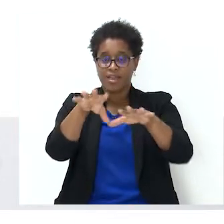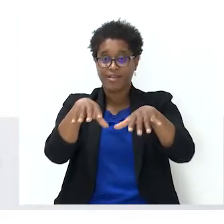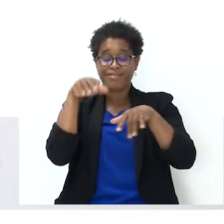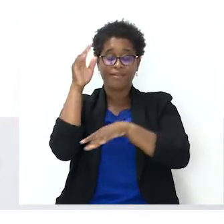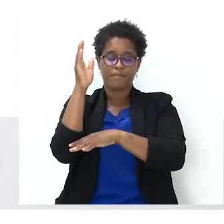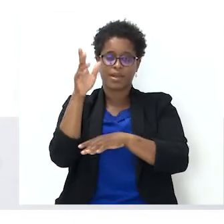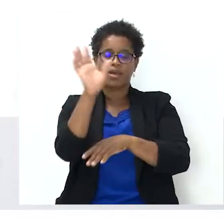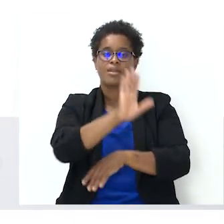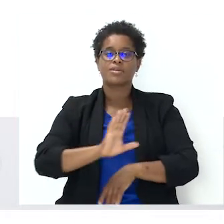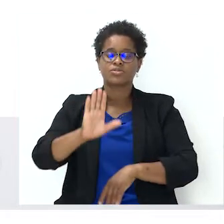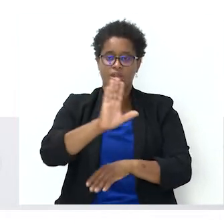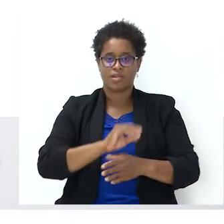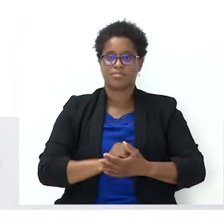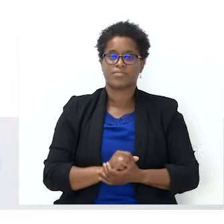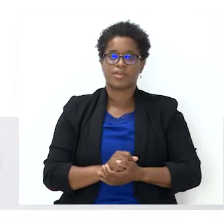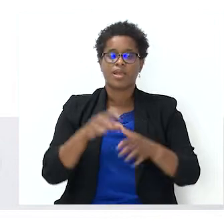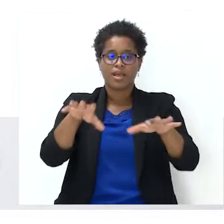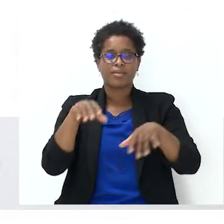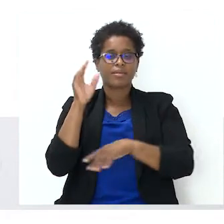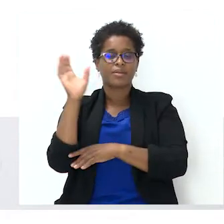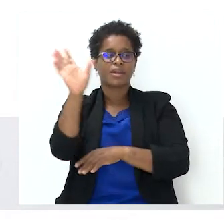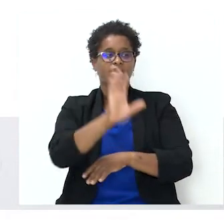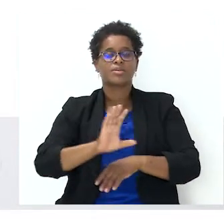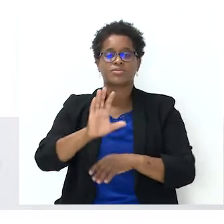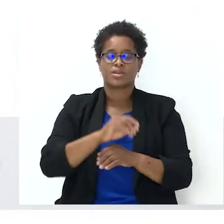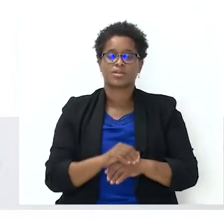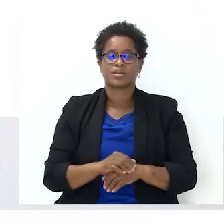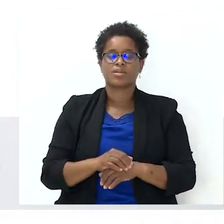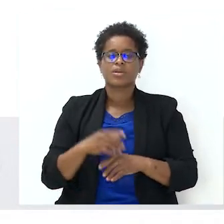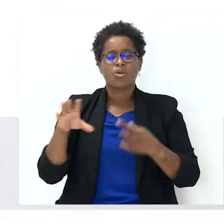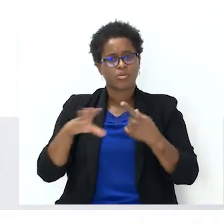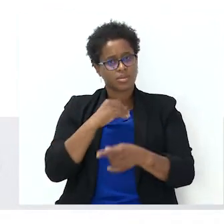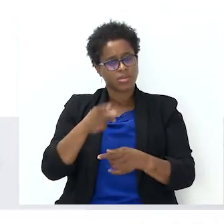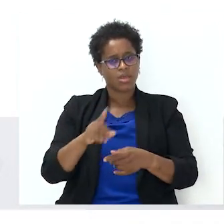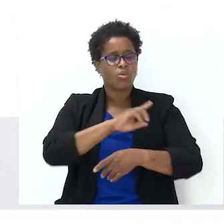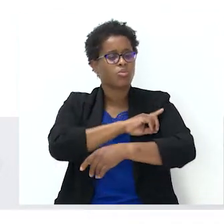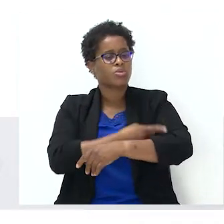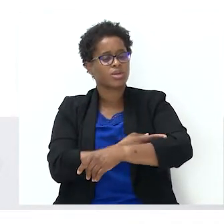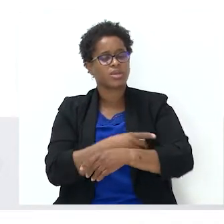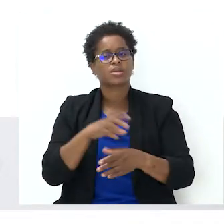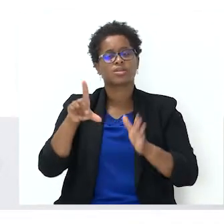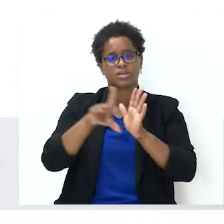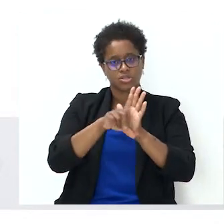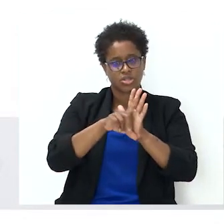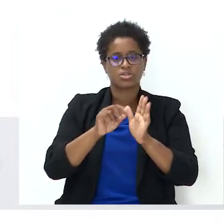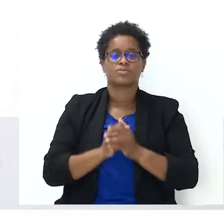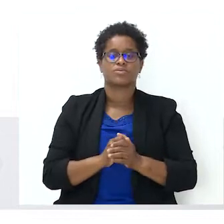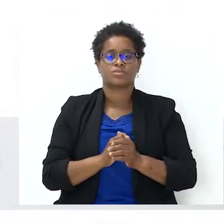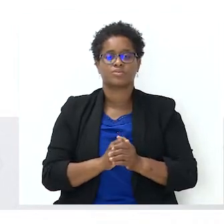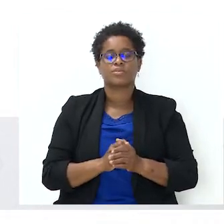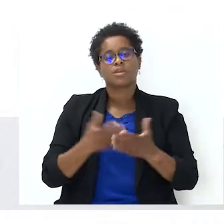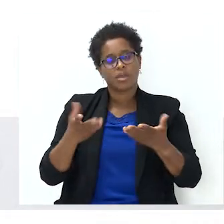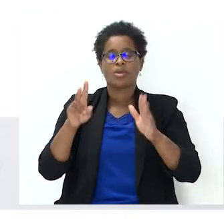Assembleia Nacional. A Assembleia Nacional tem o poder legislativo.